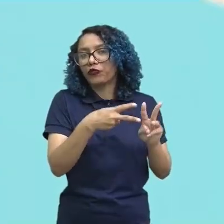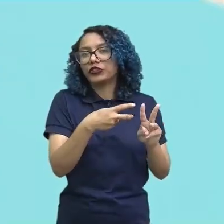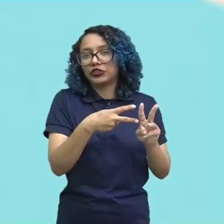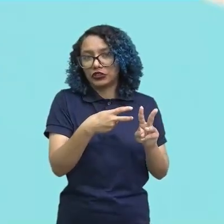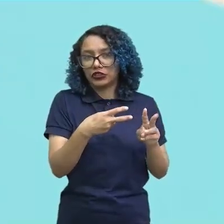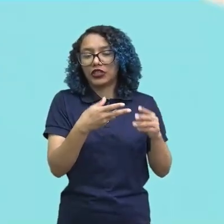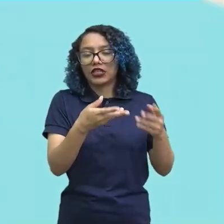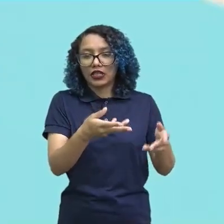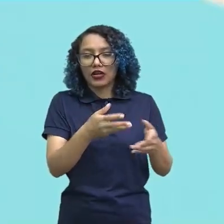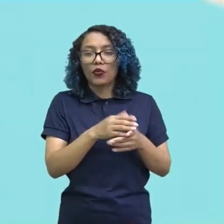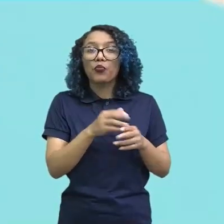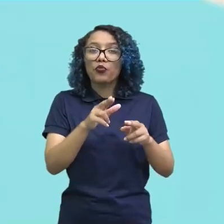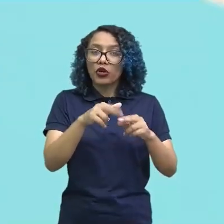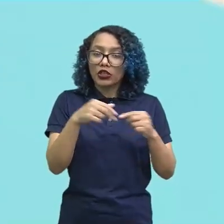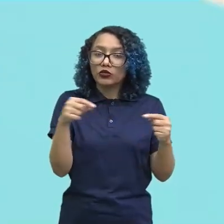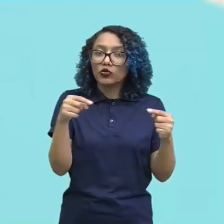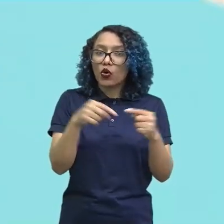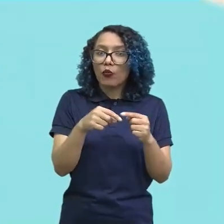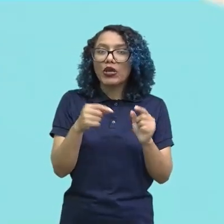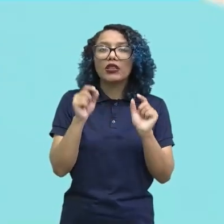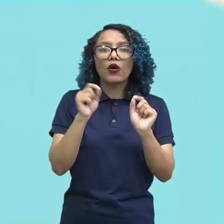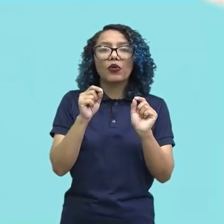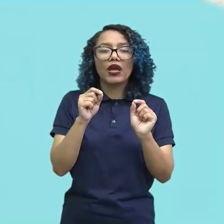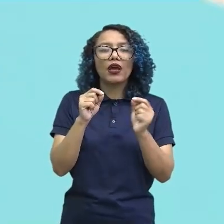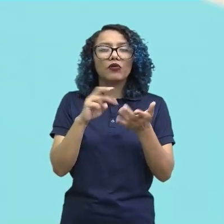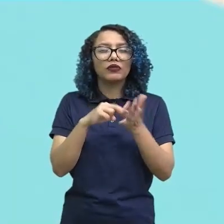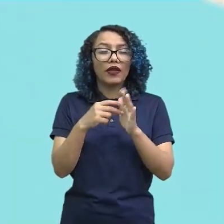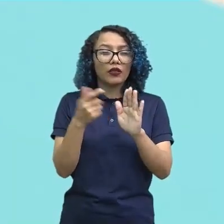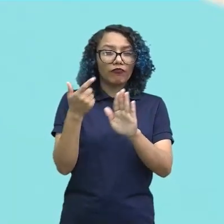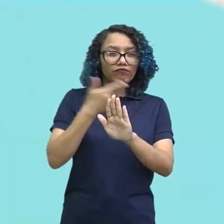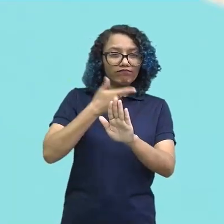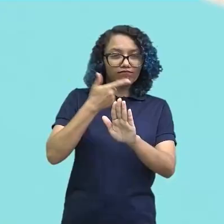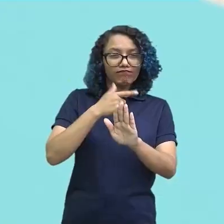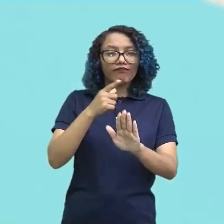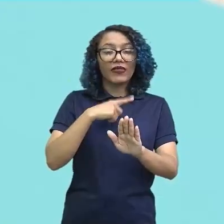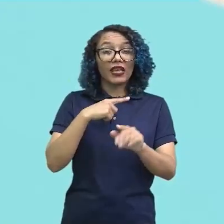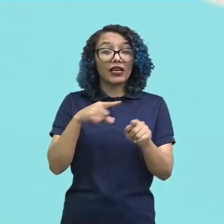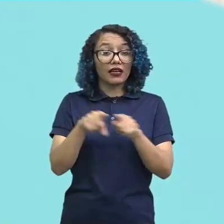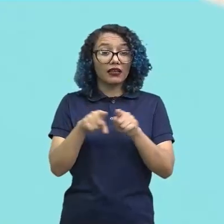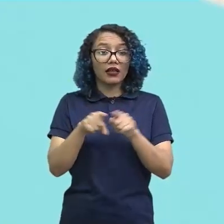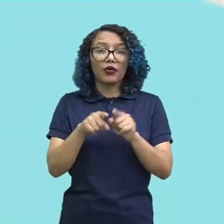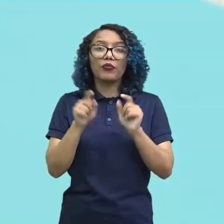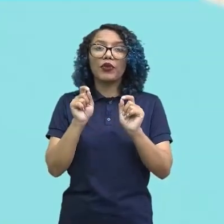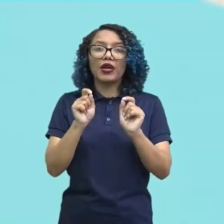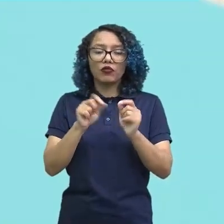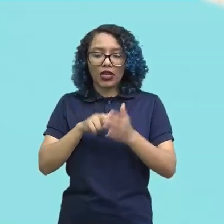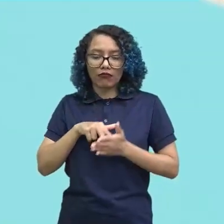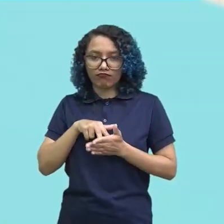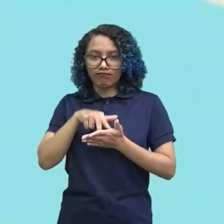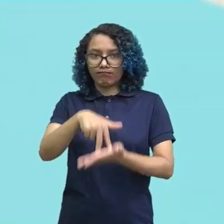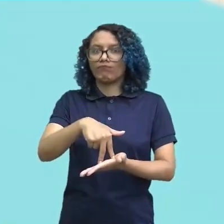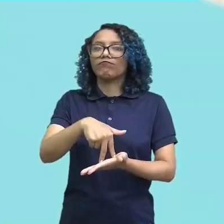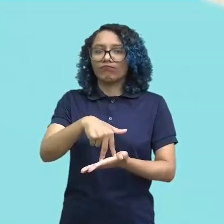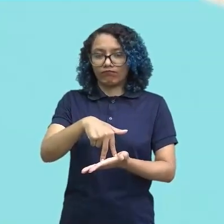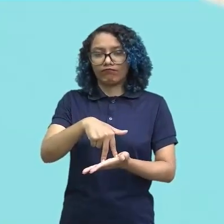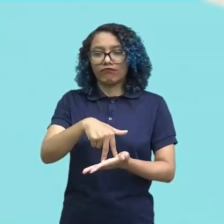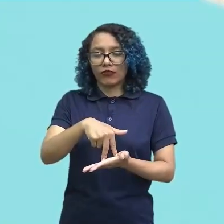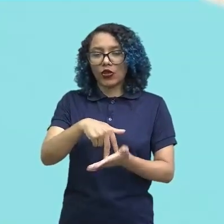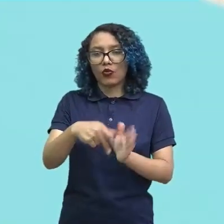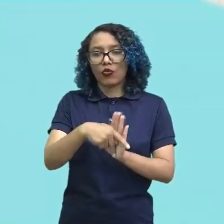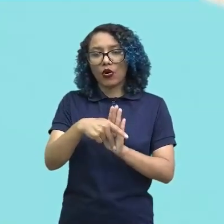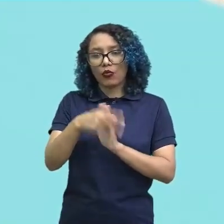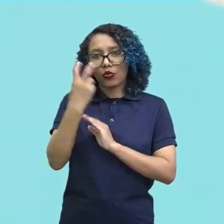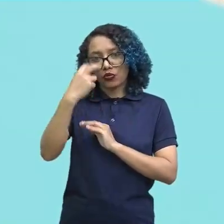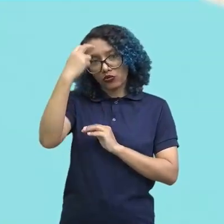observe que a gente tem um tom irônico nesse texto. E percebam que até um tom de resistência também, de identidade da própria